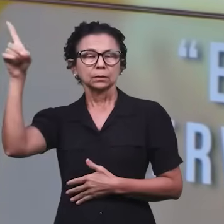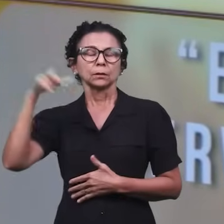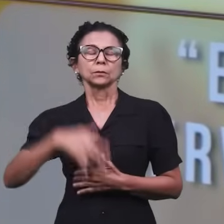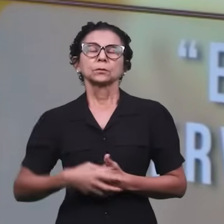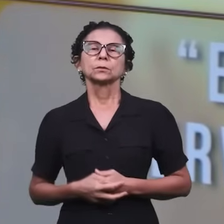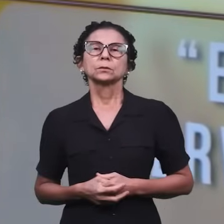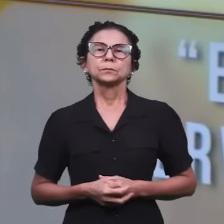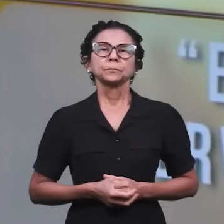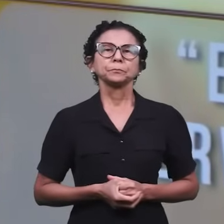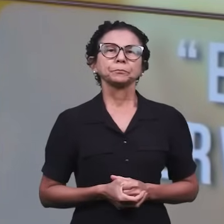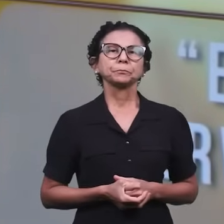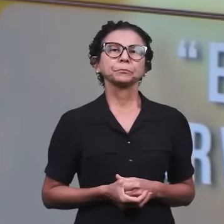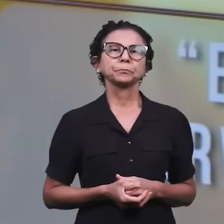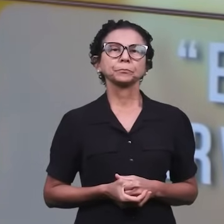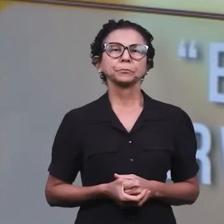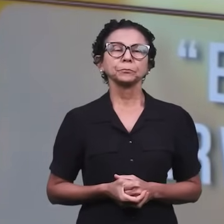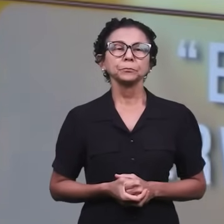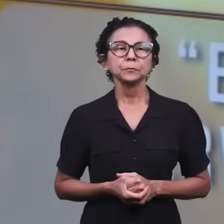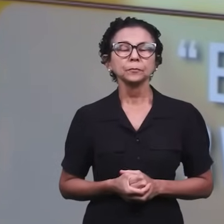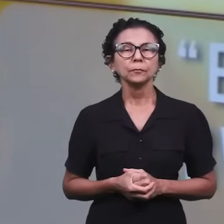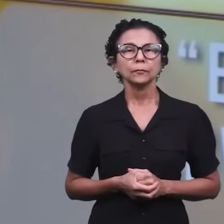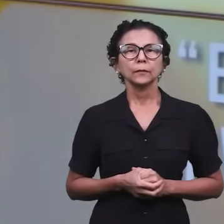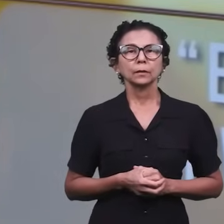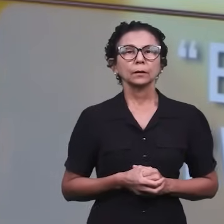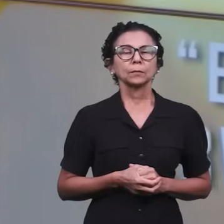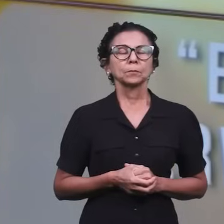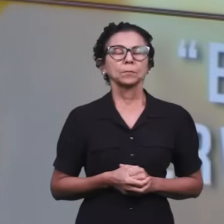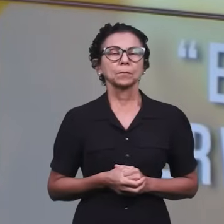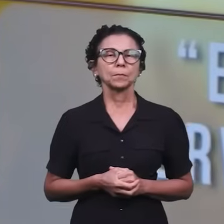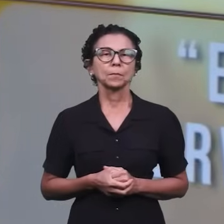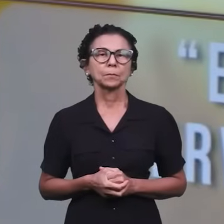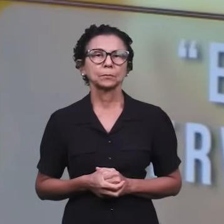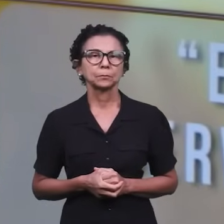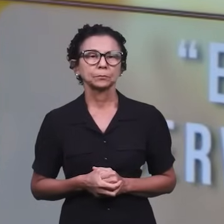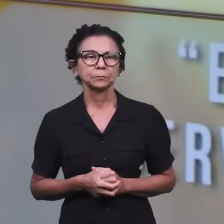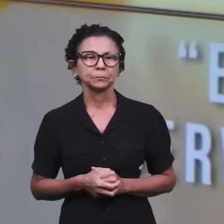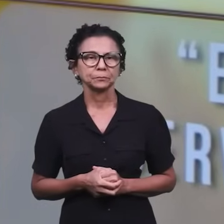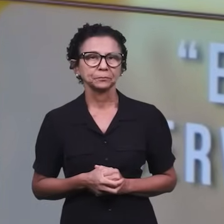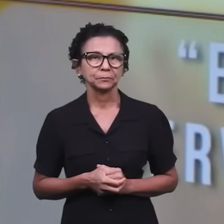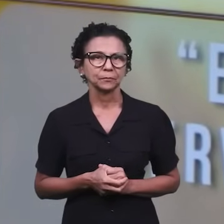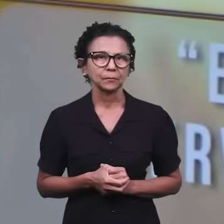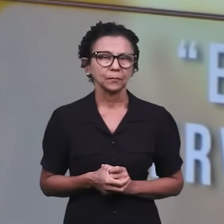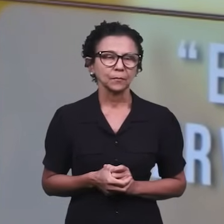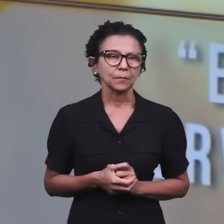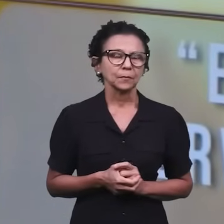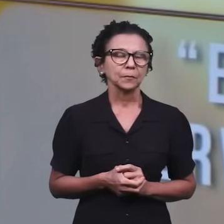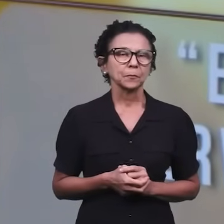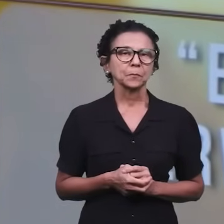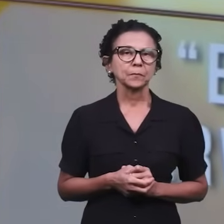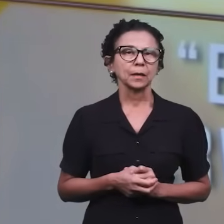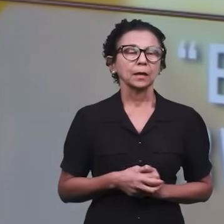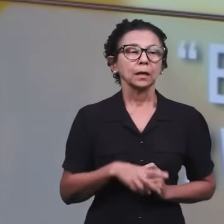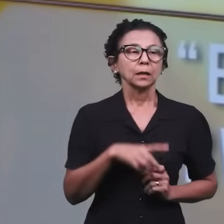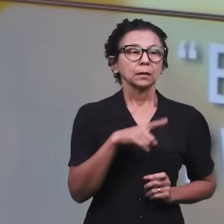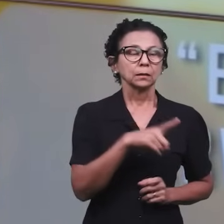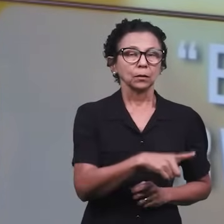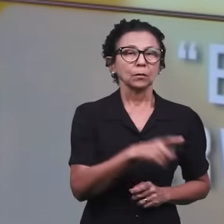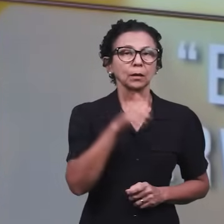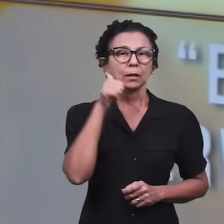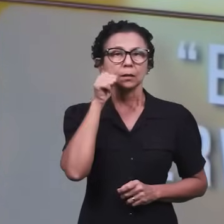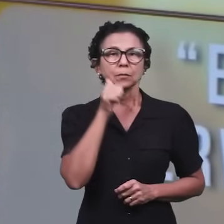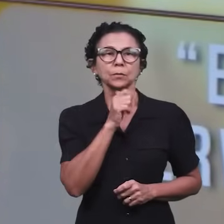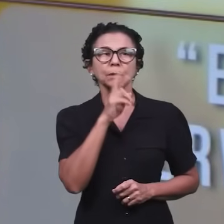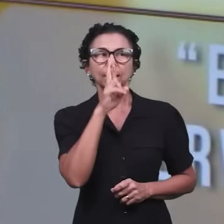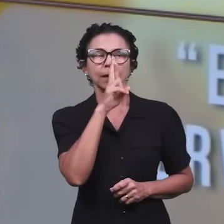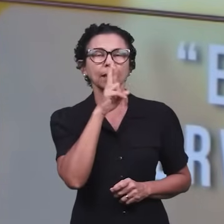isso. Quando ela ouviu a mensagem, ela recebe os mensageiros, ela entendeu